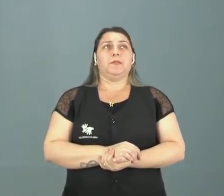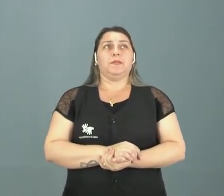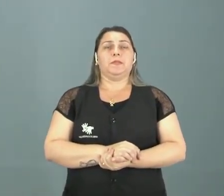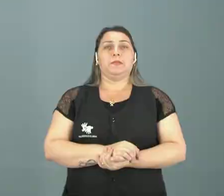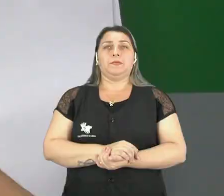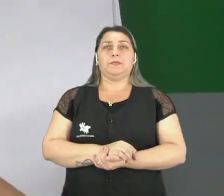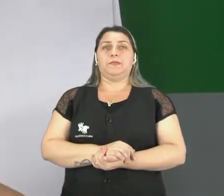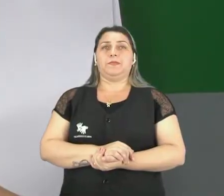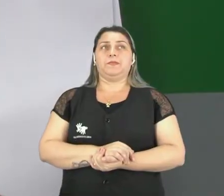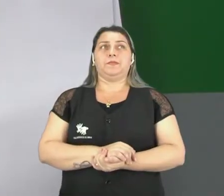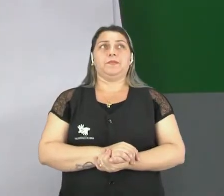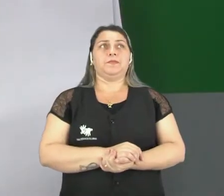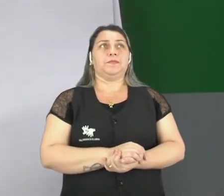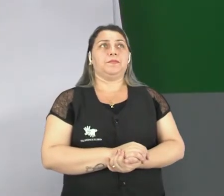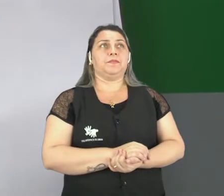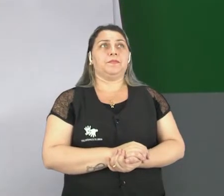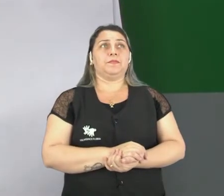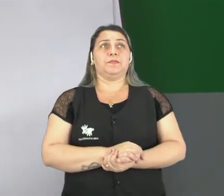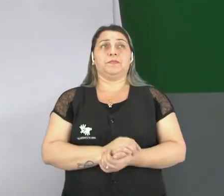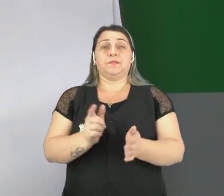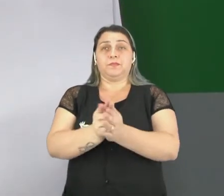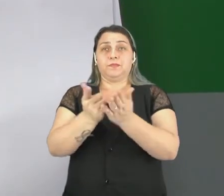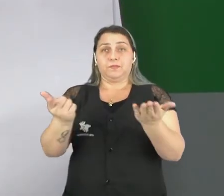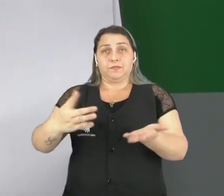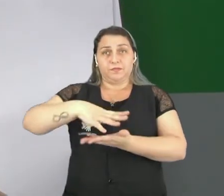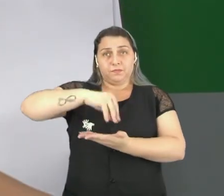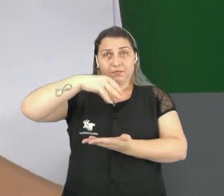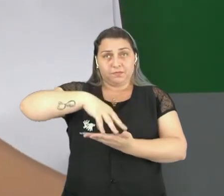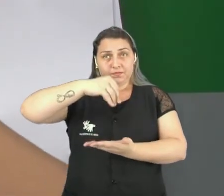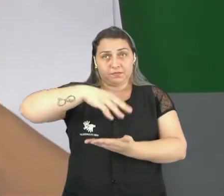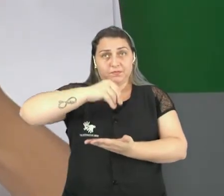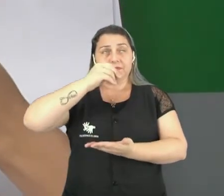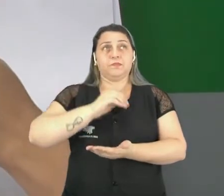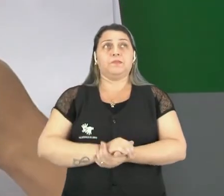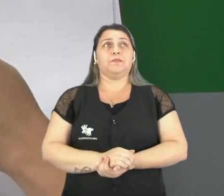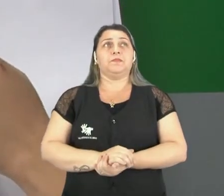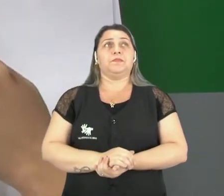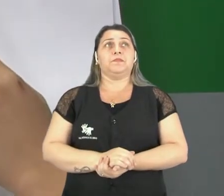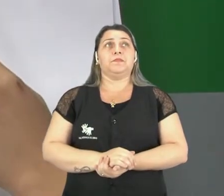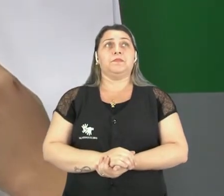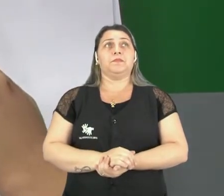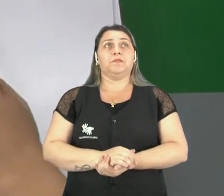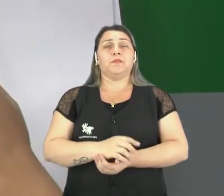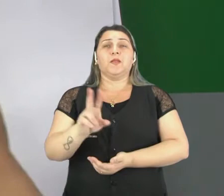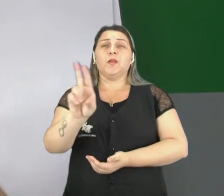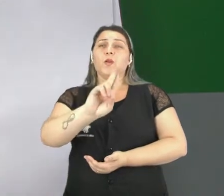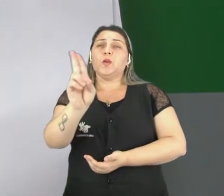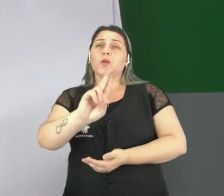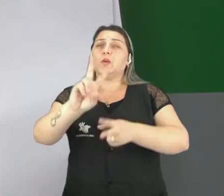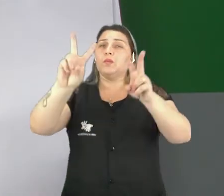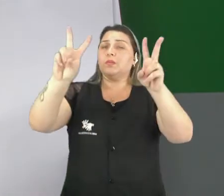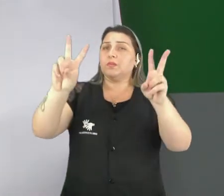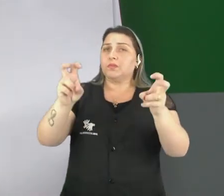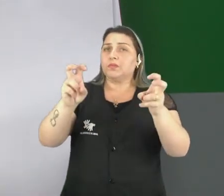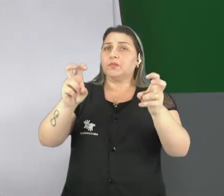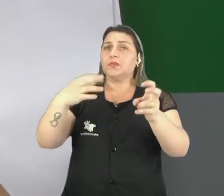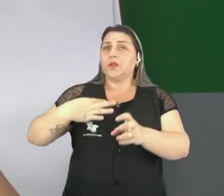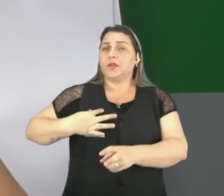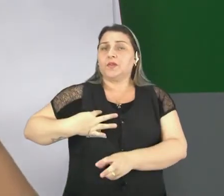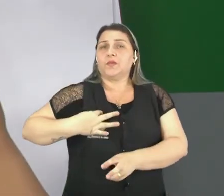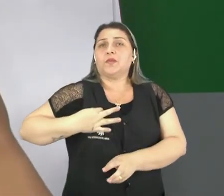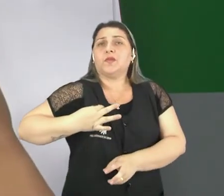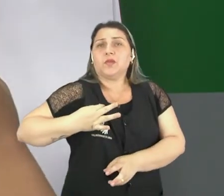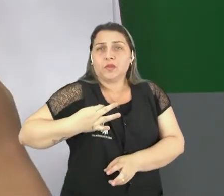Esse aqui, ó, ele foi veiculado no jornal impresso, tá? Aí tem o nome da notícia, né? No caso aqui, voluntários